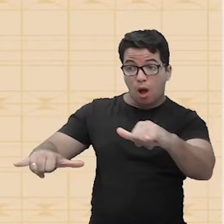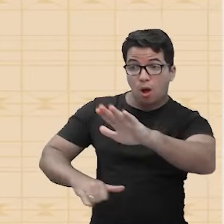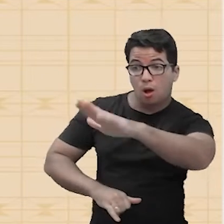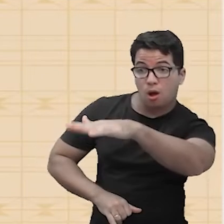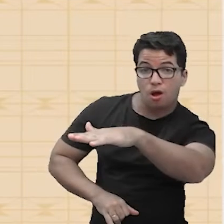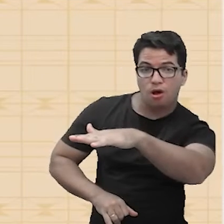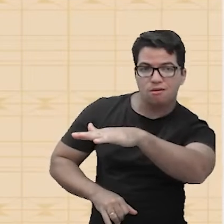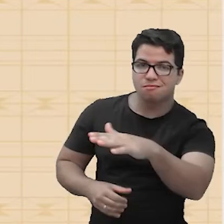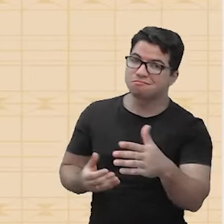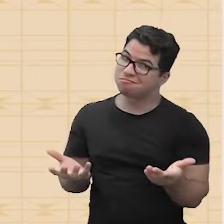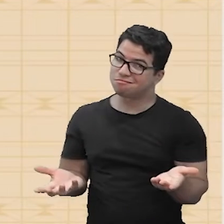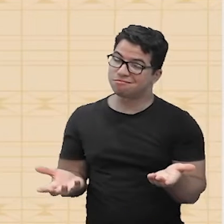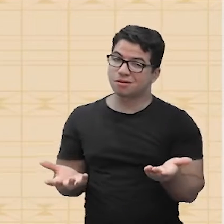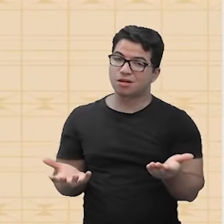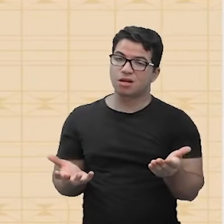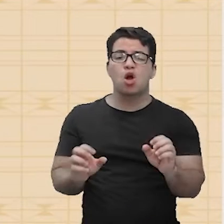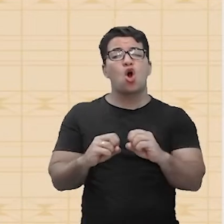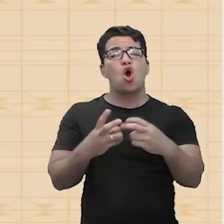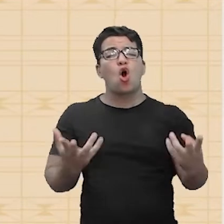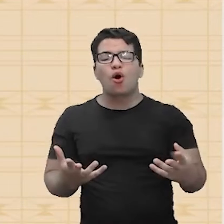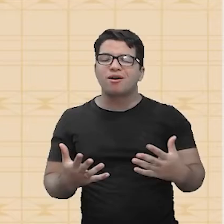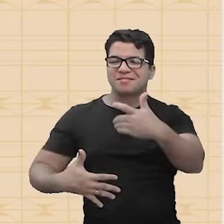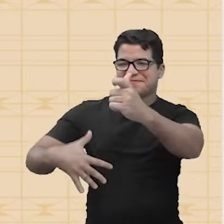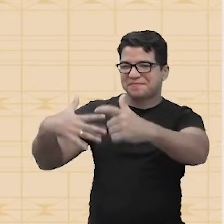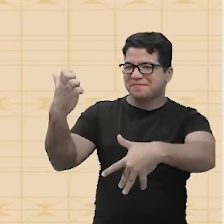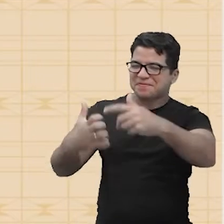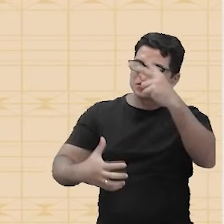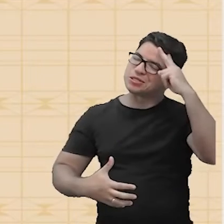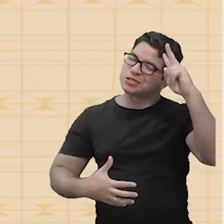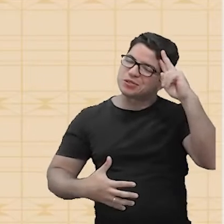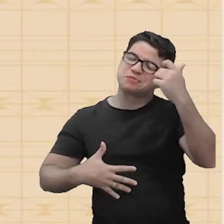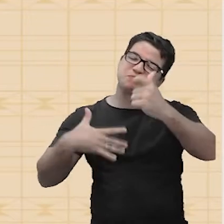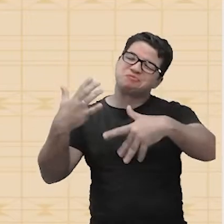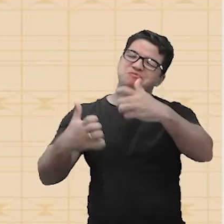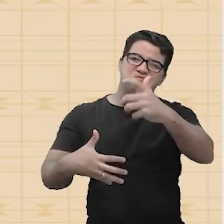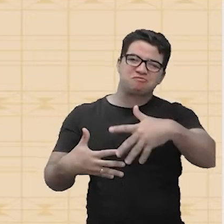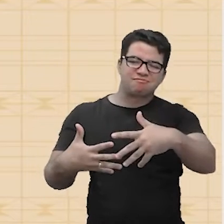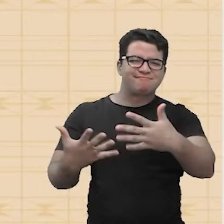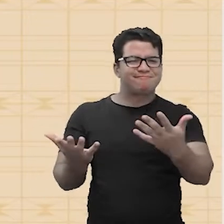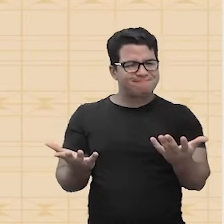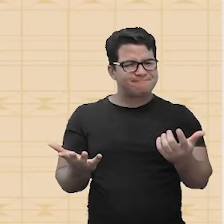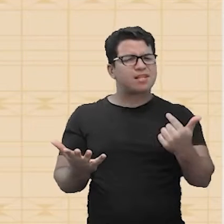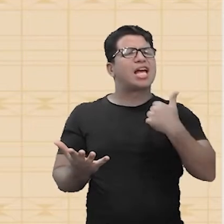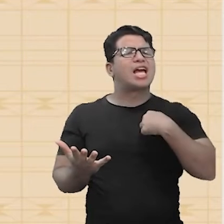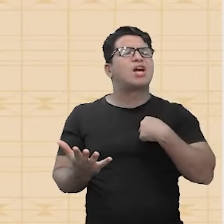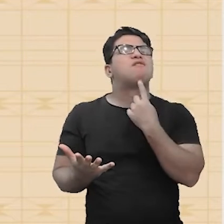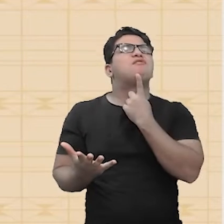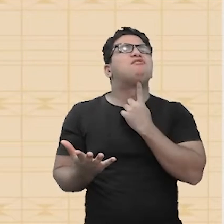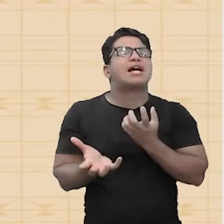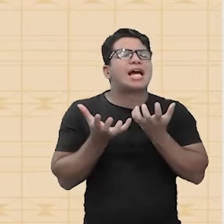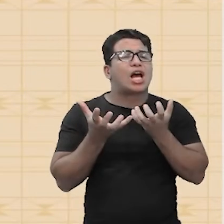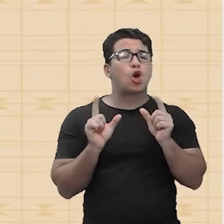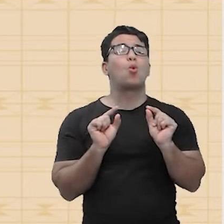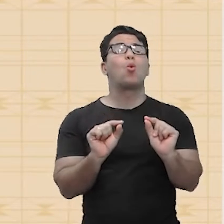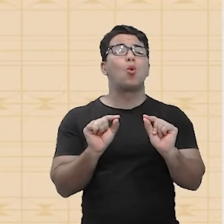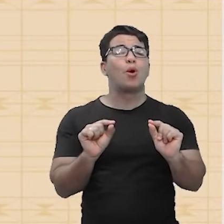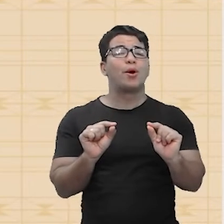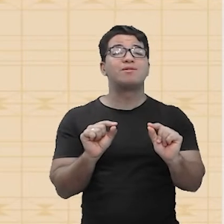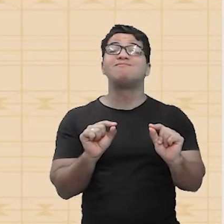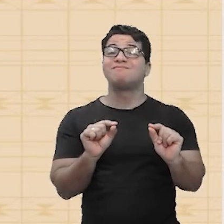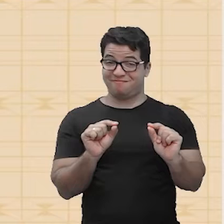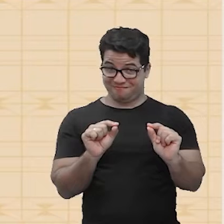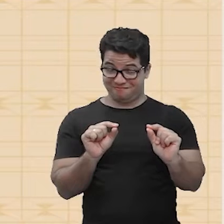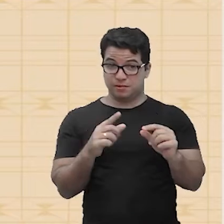Eu quero contar uma história? O que eu quero com esse interlocutor, entendeu? Então, esses